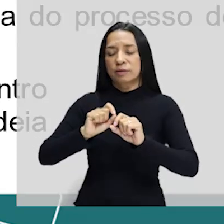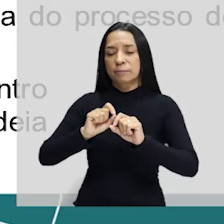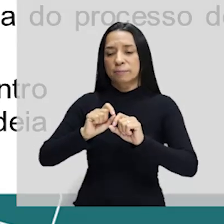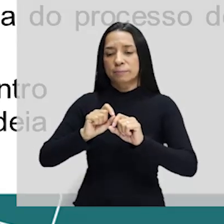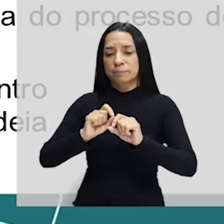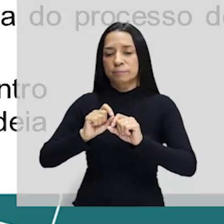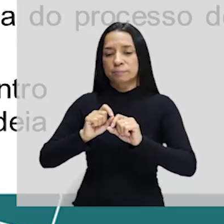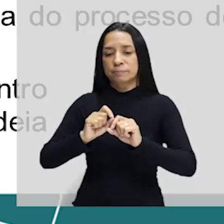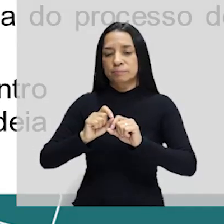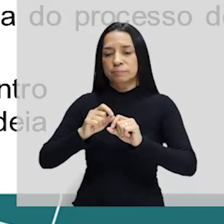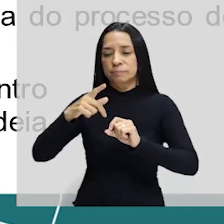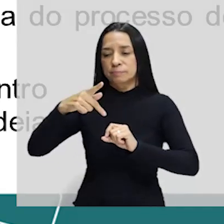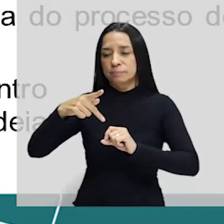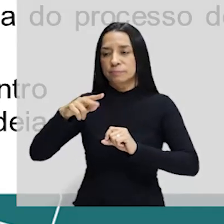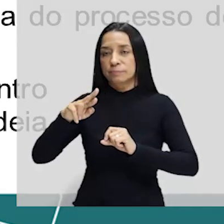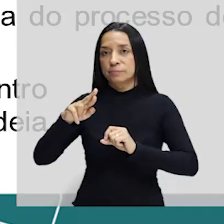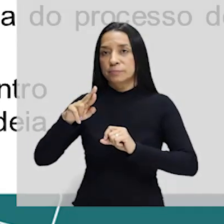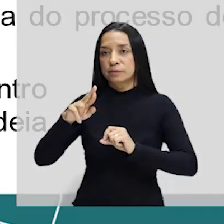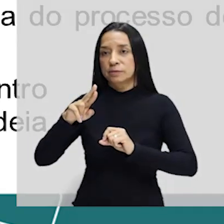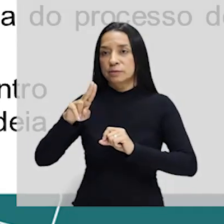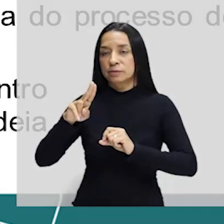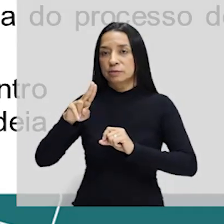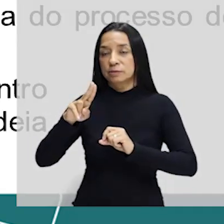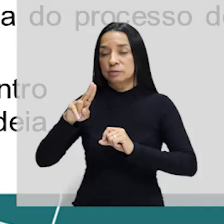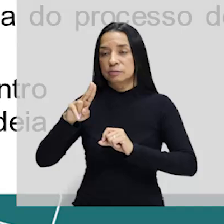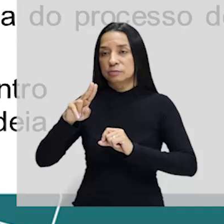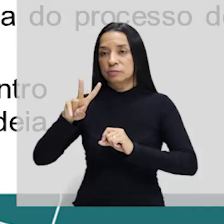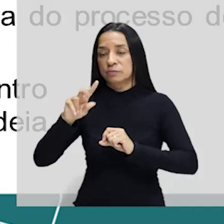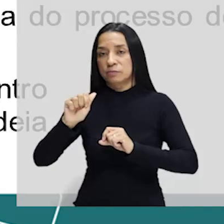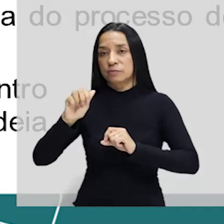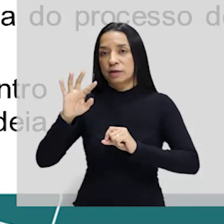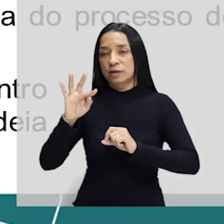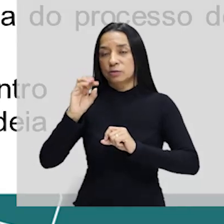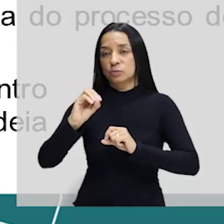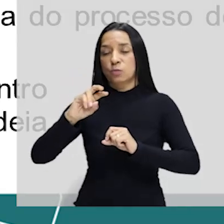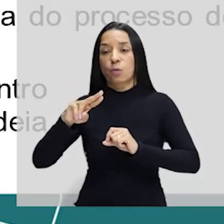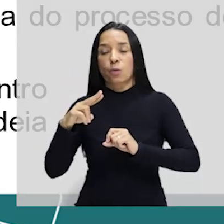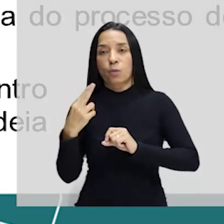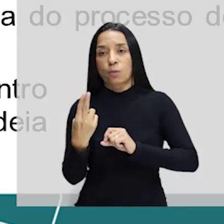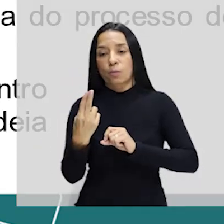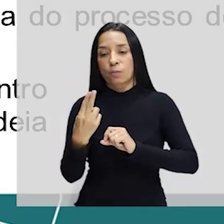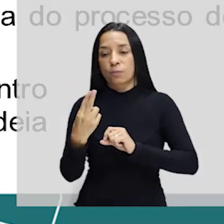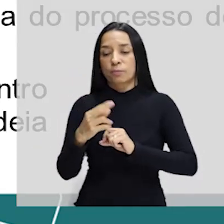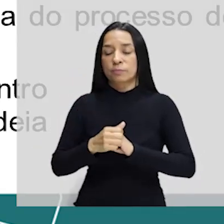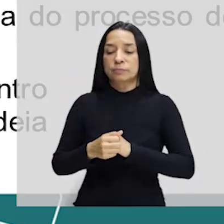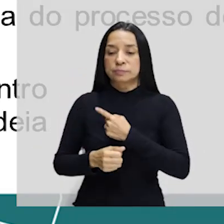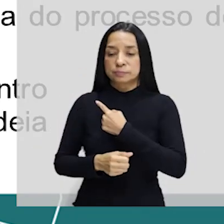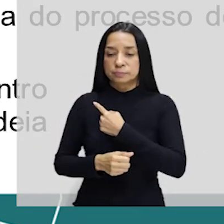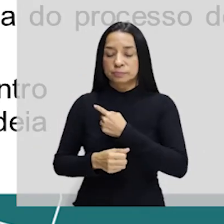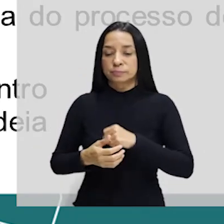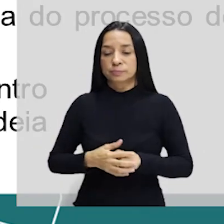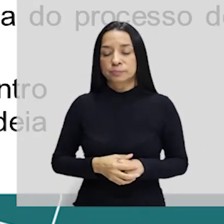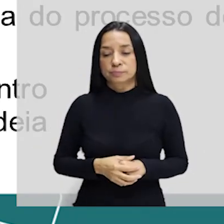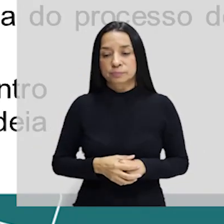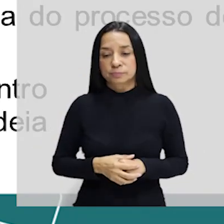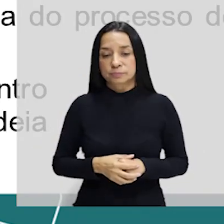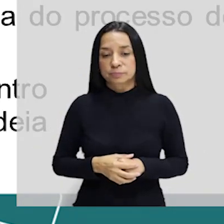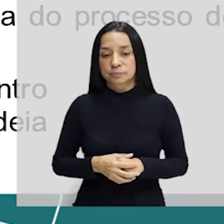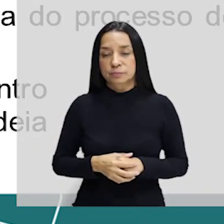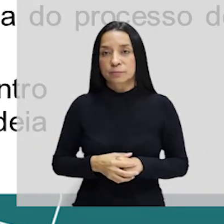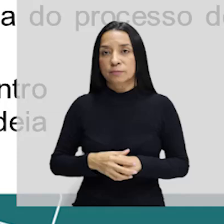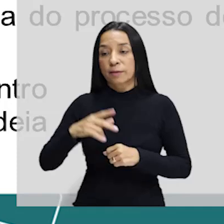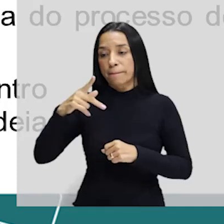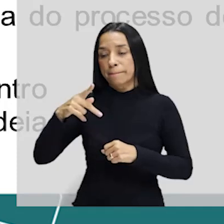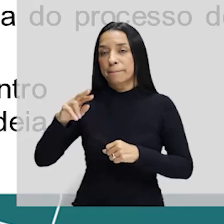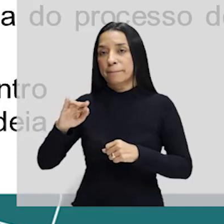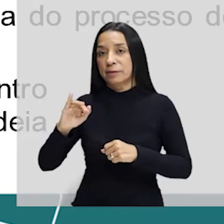elas de piruvato. Piruvato ou ácido pirúvico. Piruvato